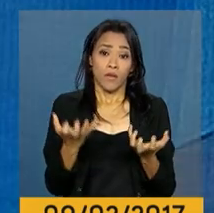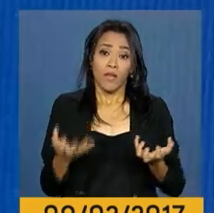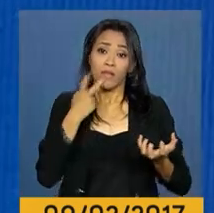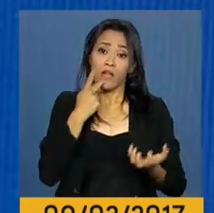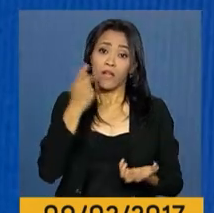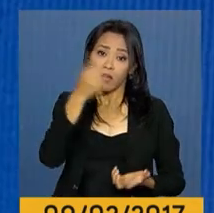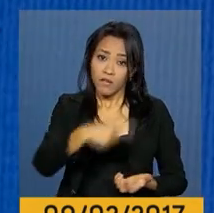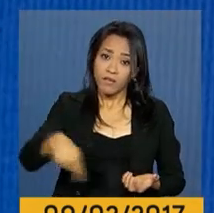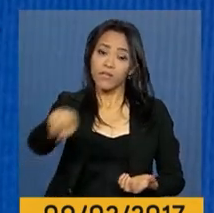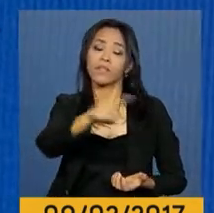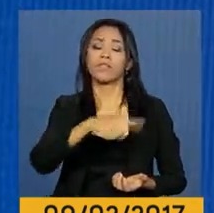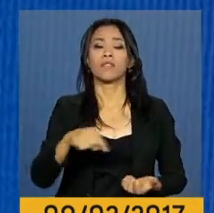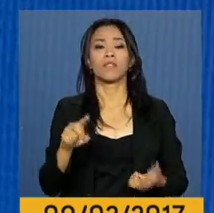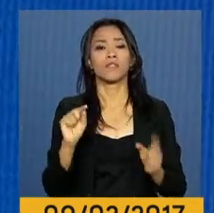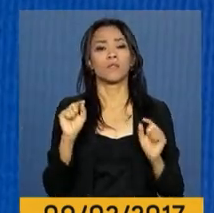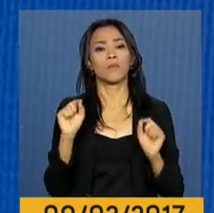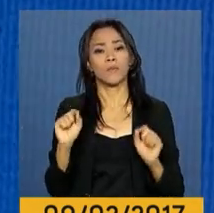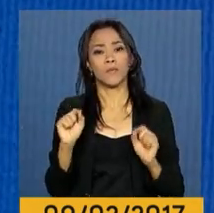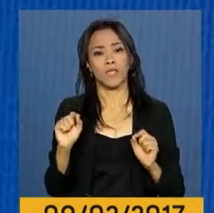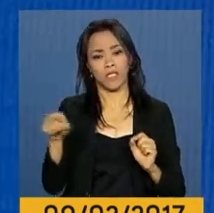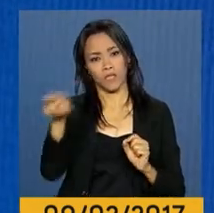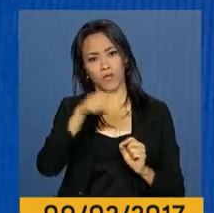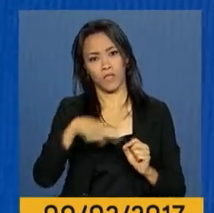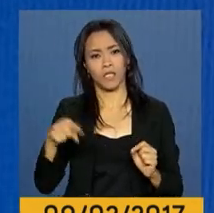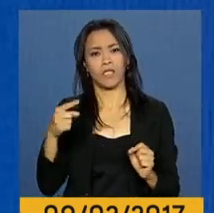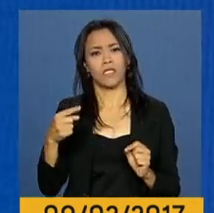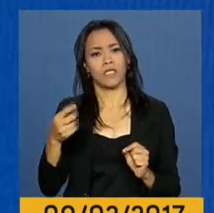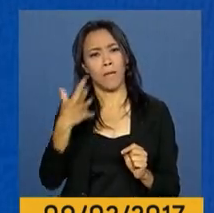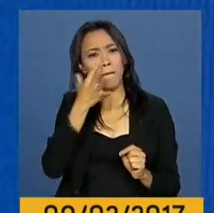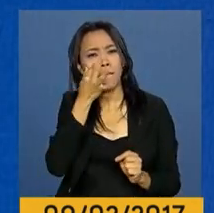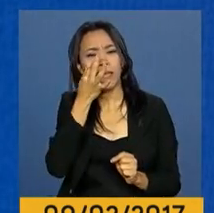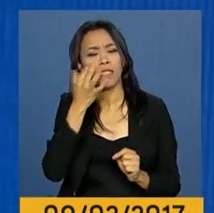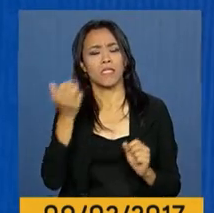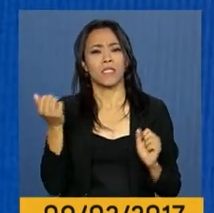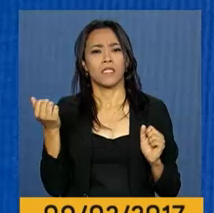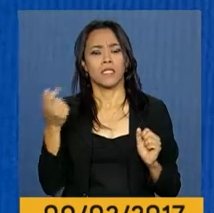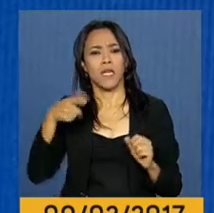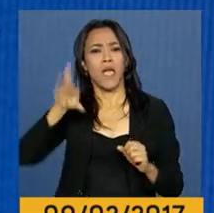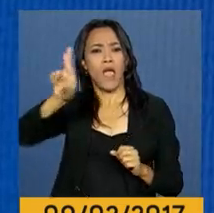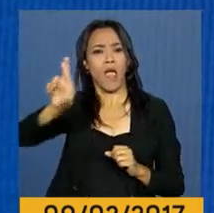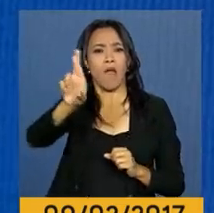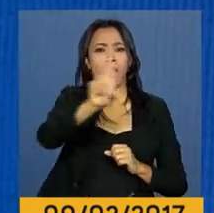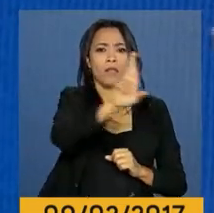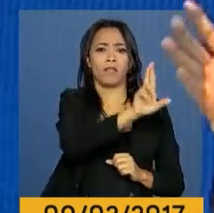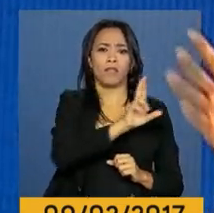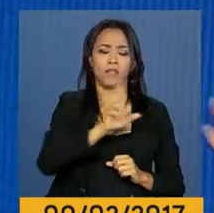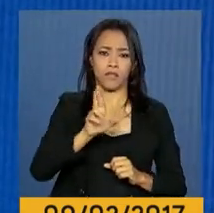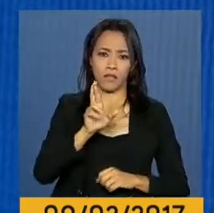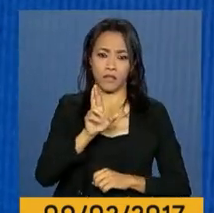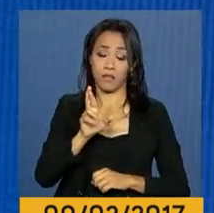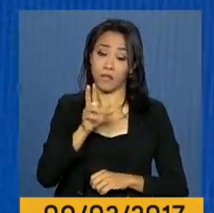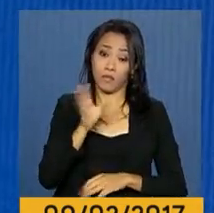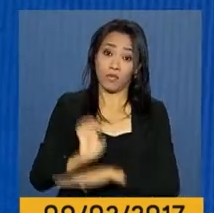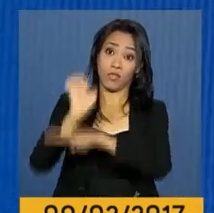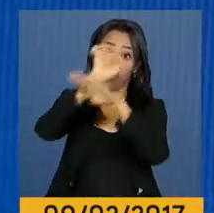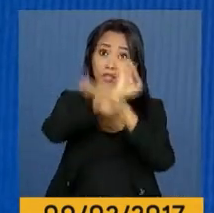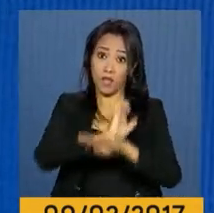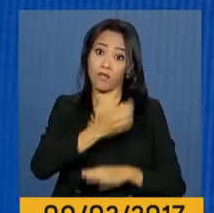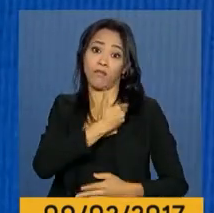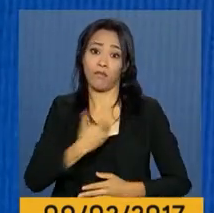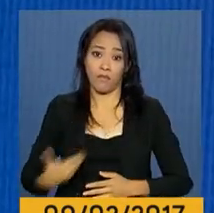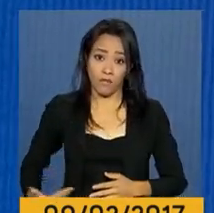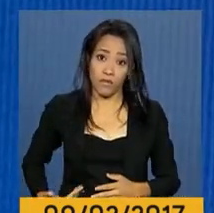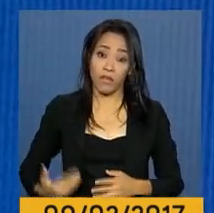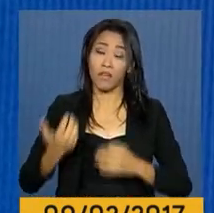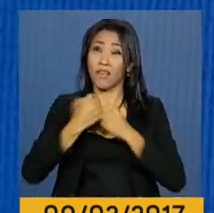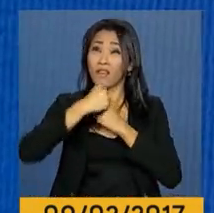senhoras os senhores que fazem a presença do governo é interessante o Brasil né Eh esse país imenso né